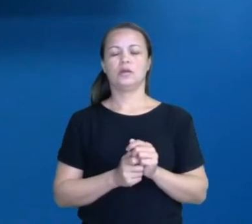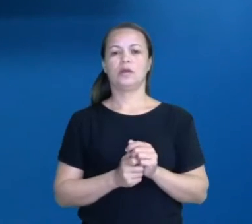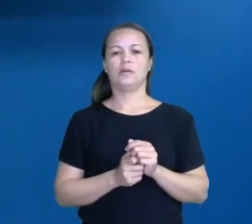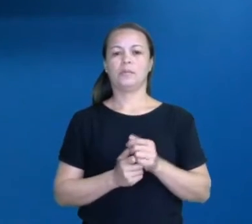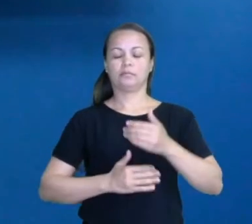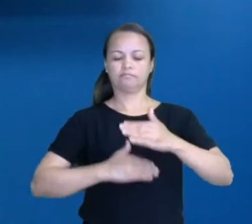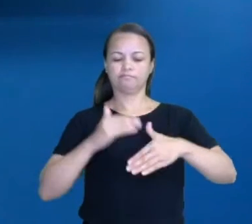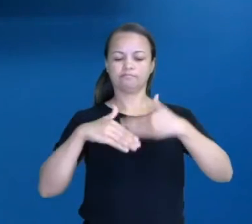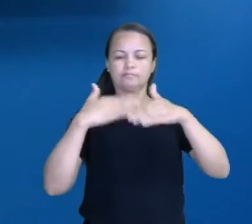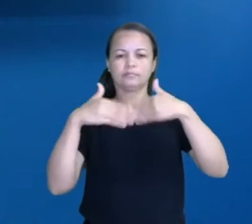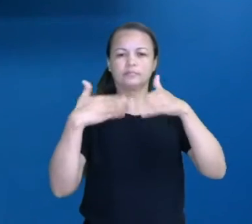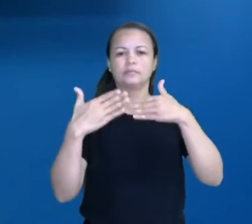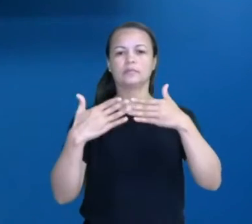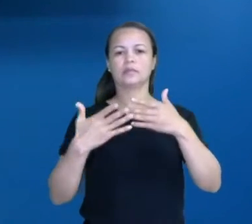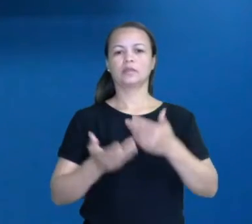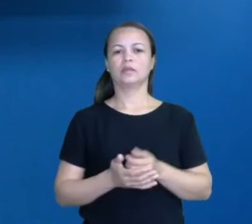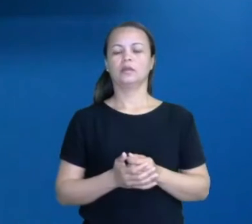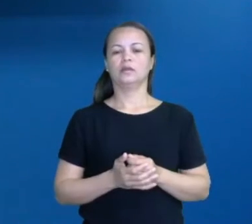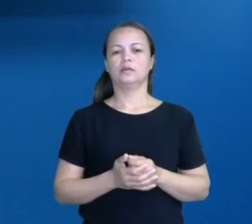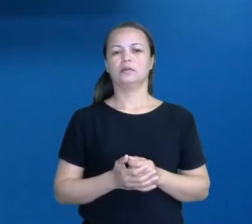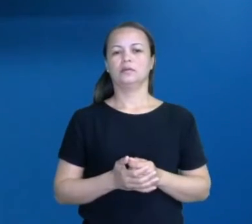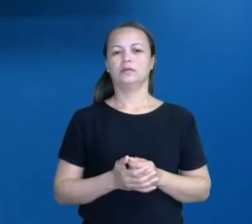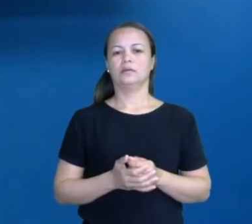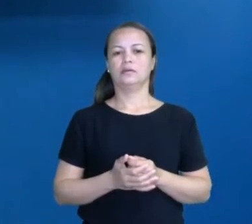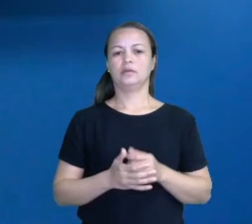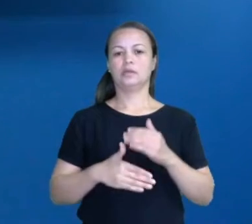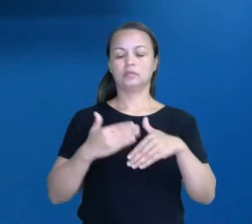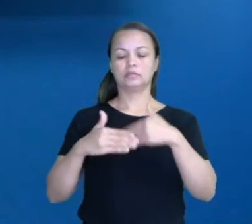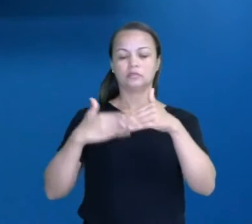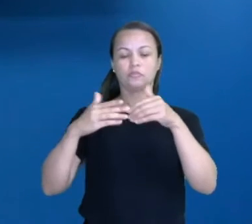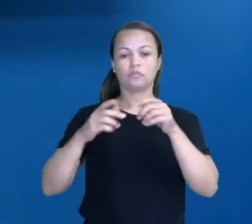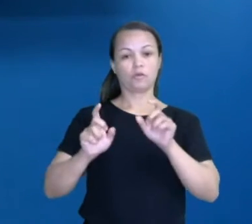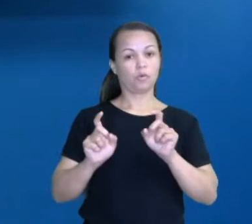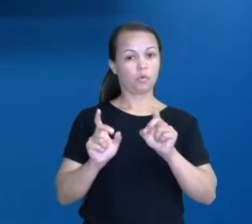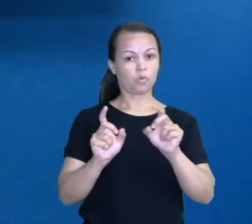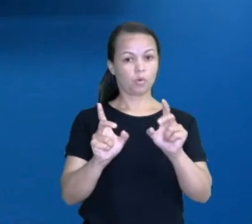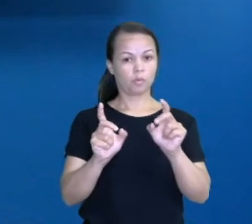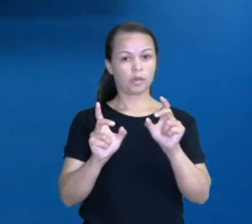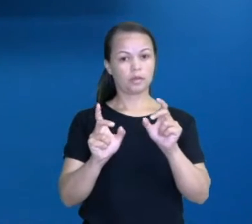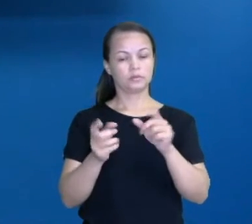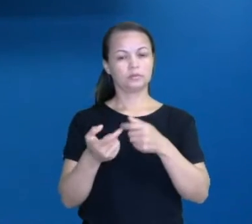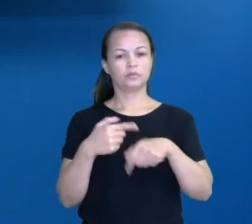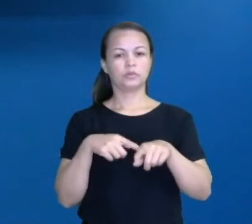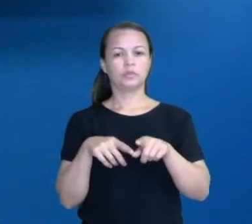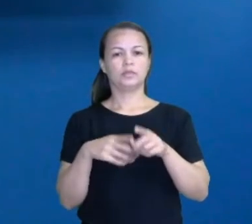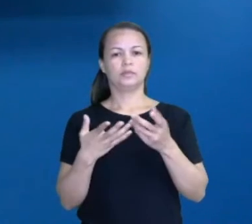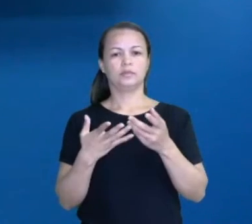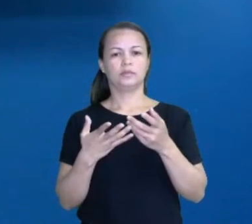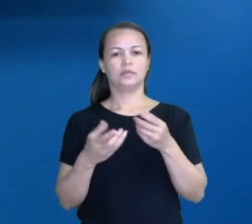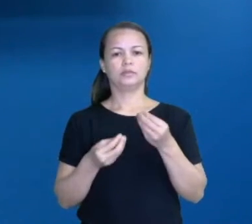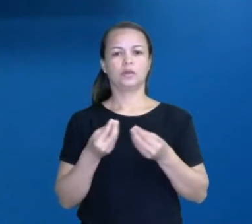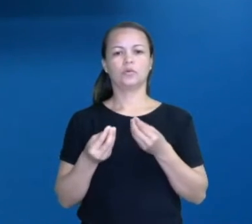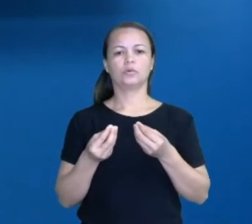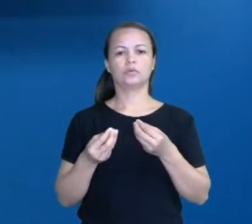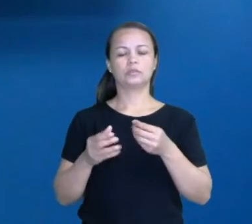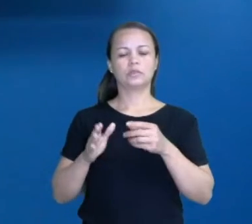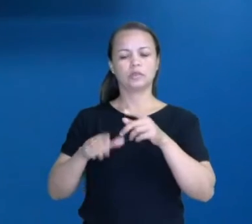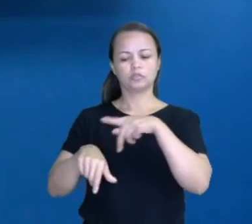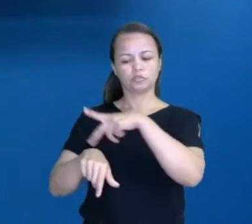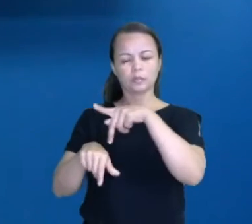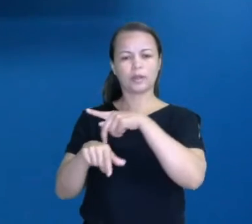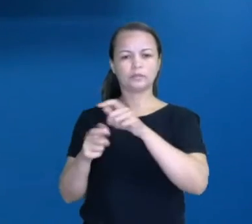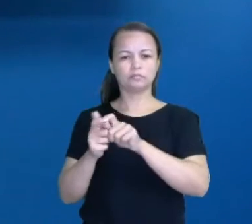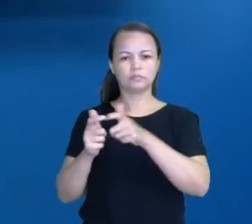que desenvolvam o, o comércio e ele se expande entre mais países. Então, com a entrada de mais países no